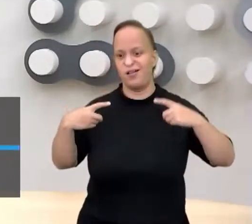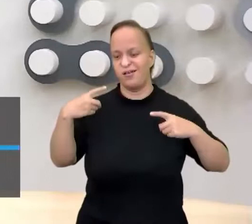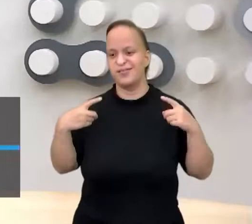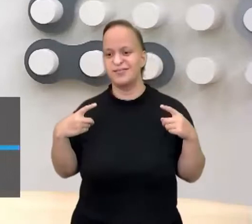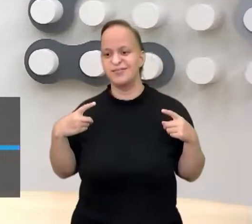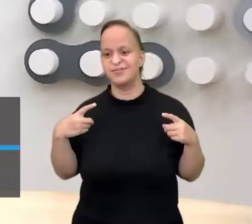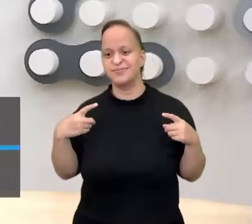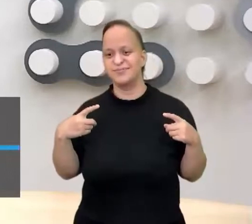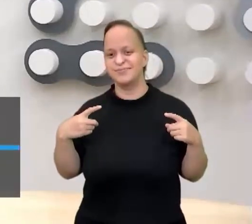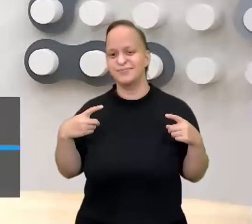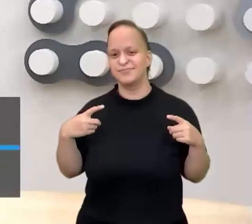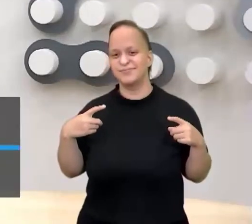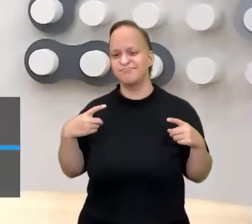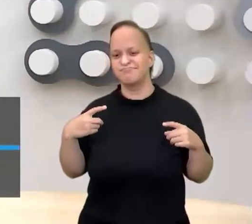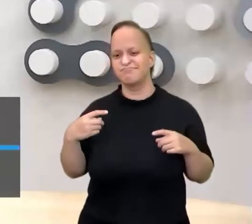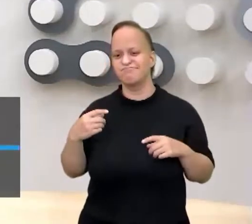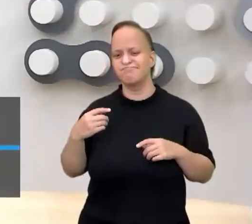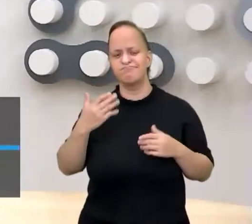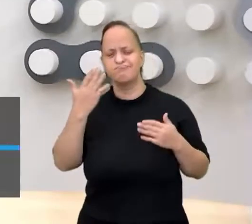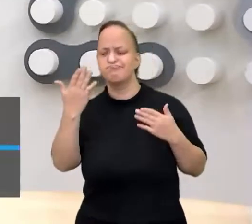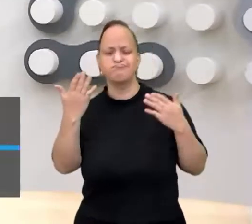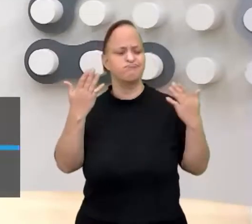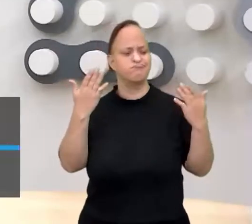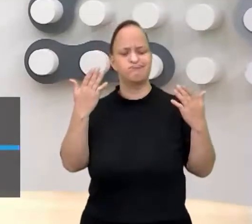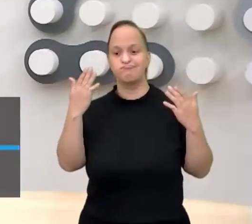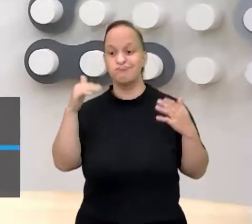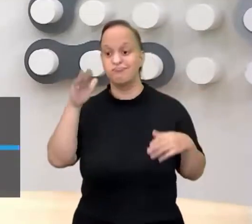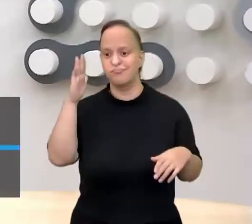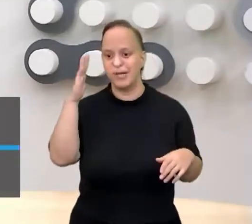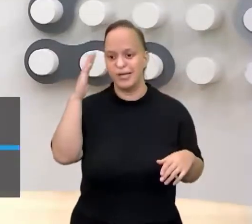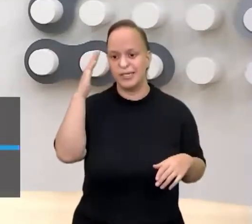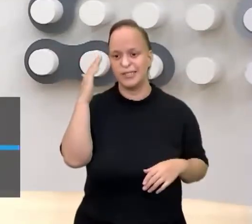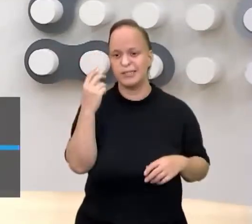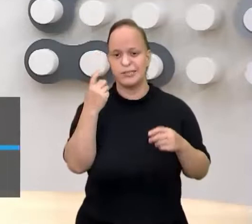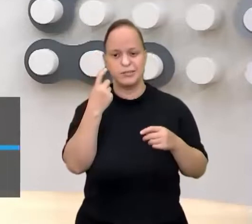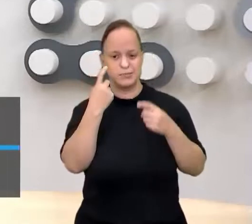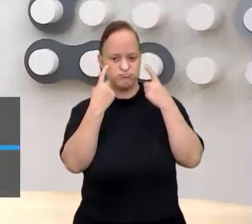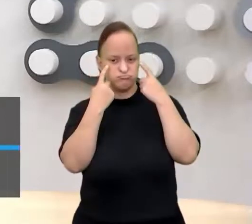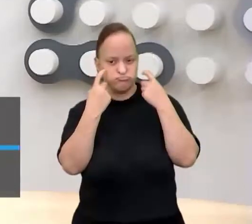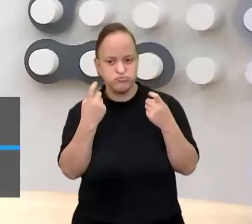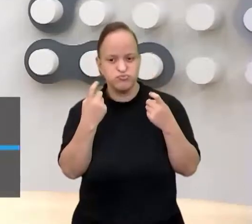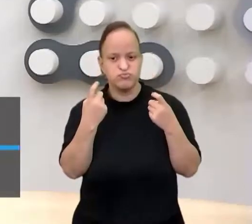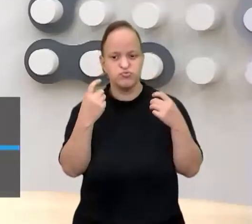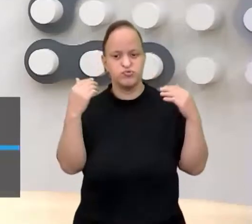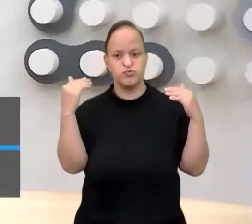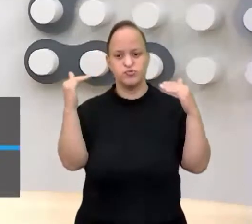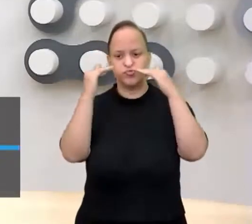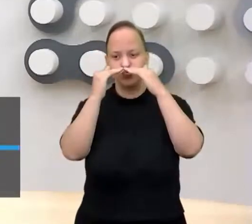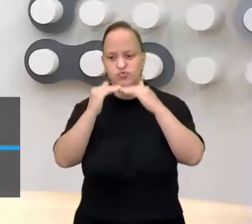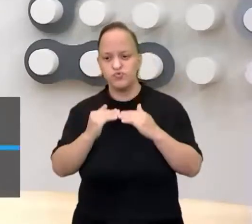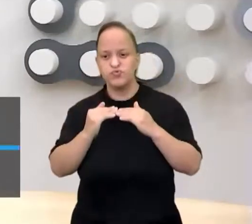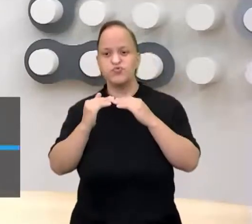que tinha o pensamento mais interessante, no caso, ou entre aspas, mais correto para aquela época. Tudo